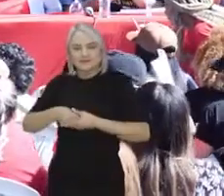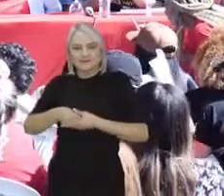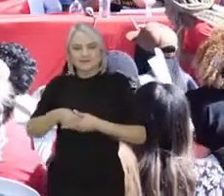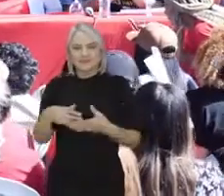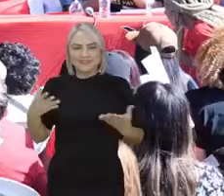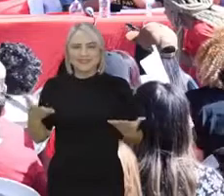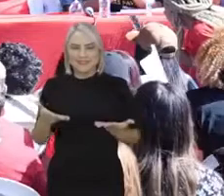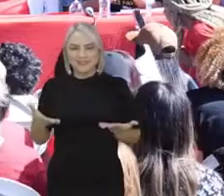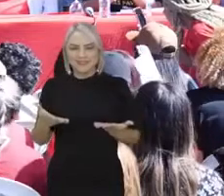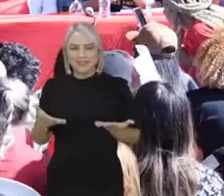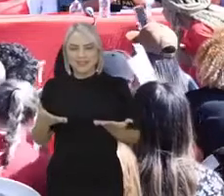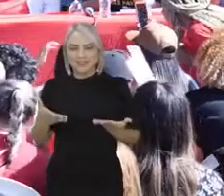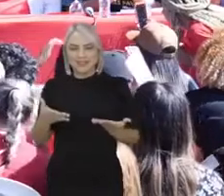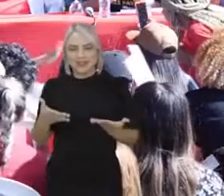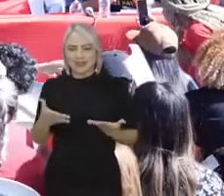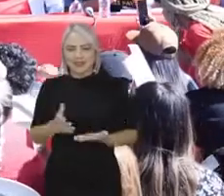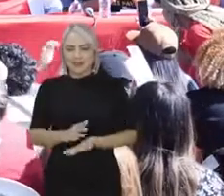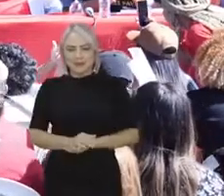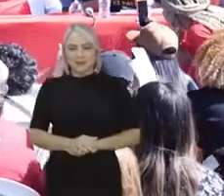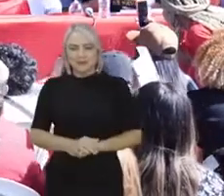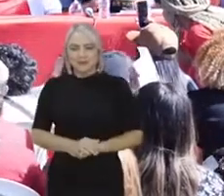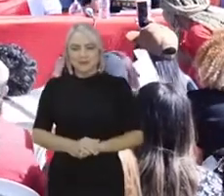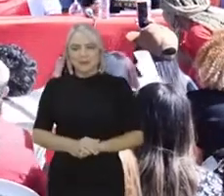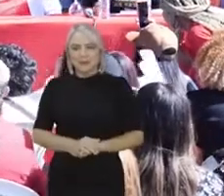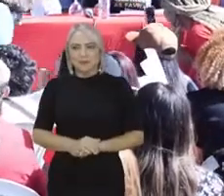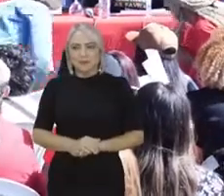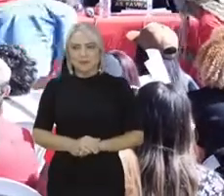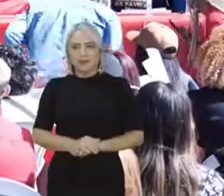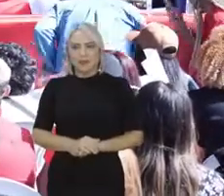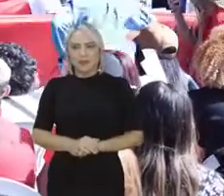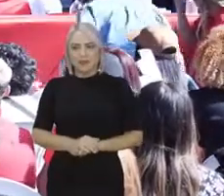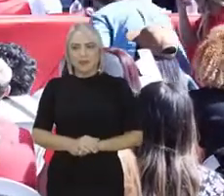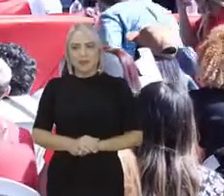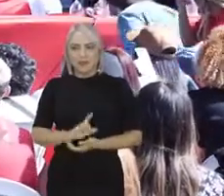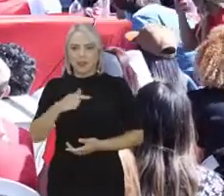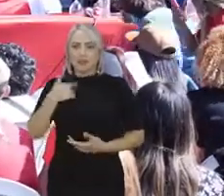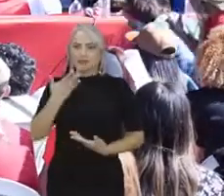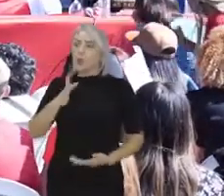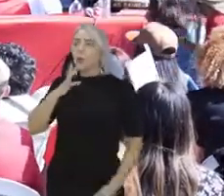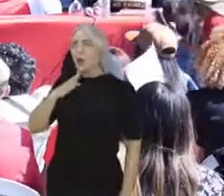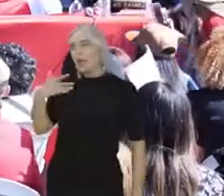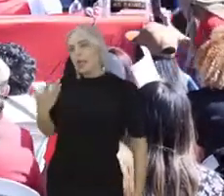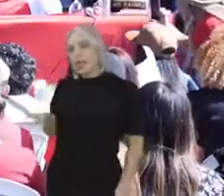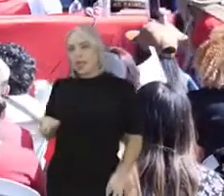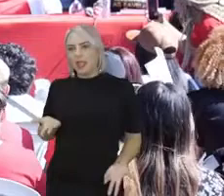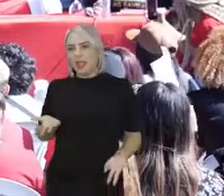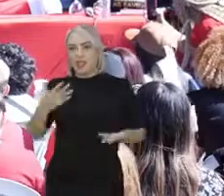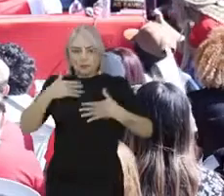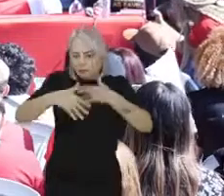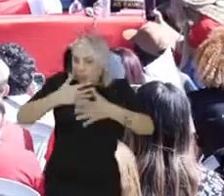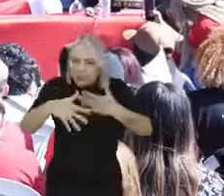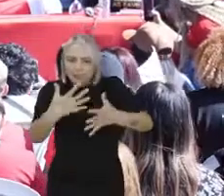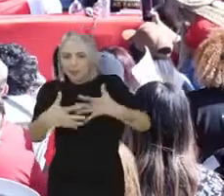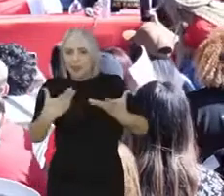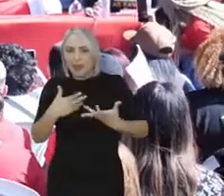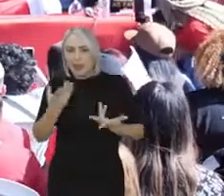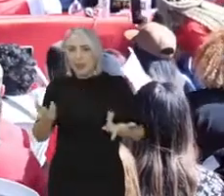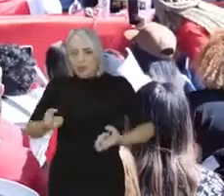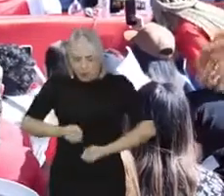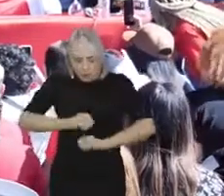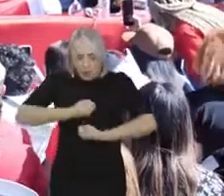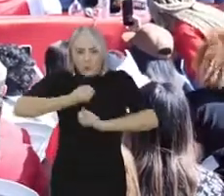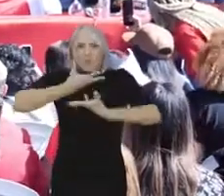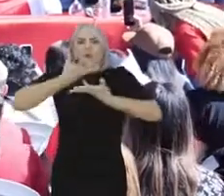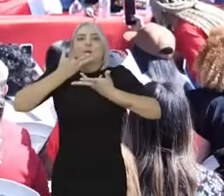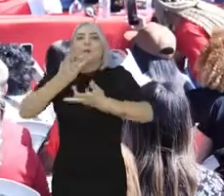aqui. Eu sou deseducada, né, gente? Você já me conhece, que eu sou toda estabanonada, sou pura emoção, graças